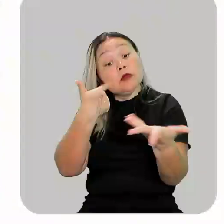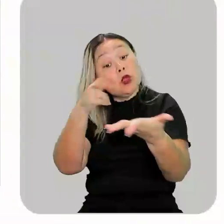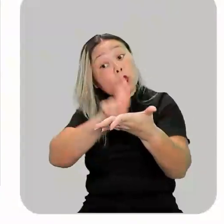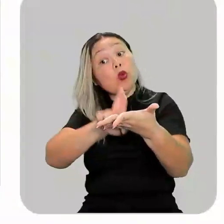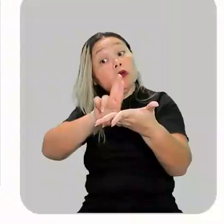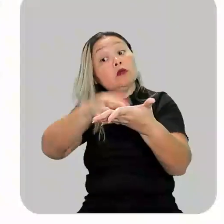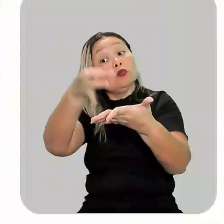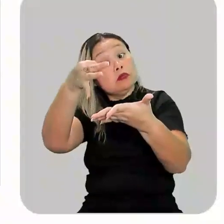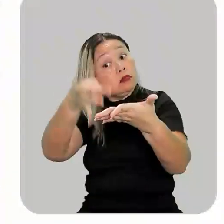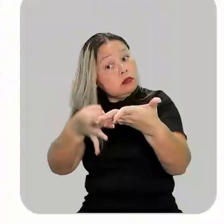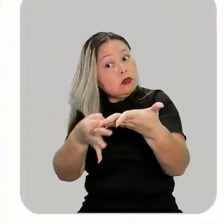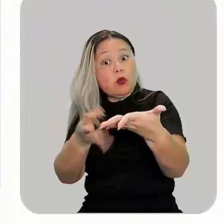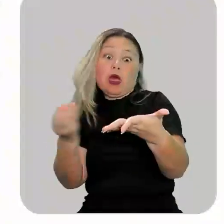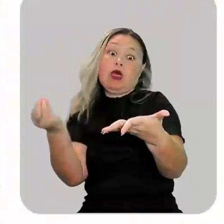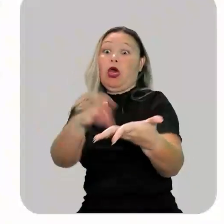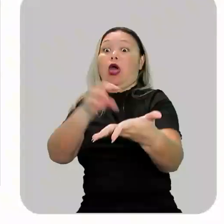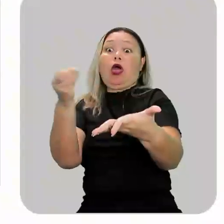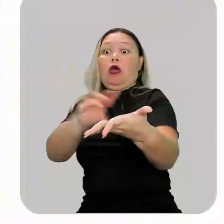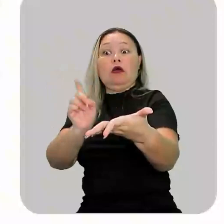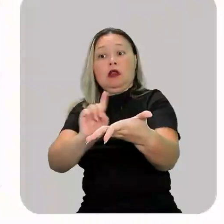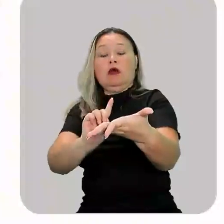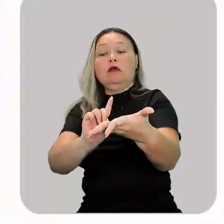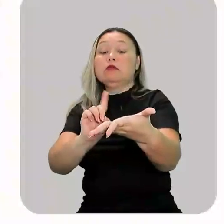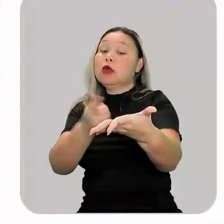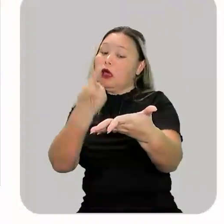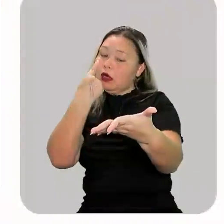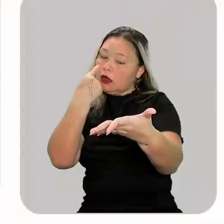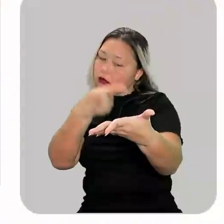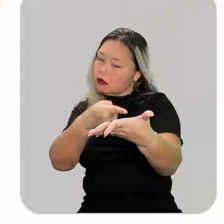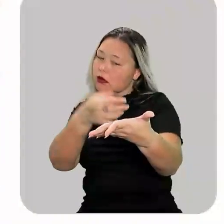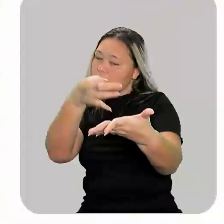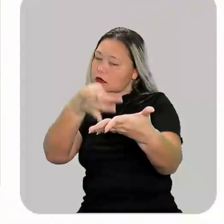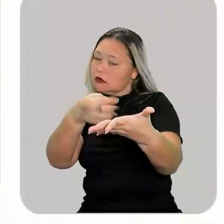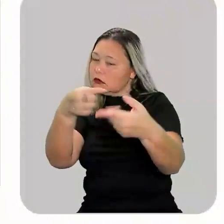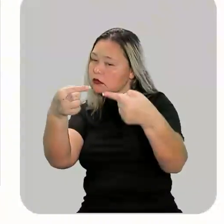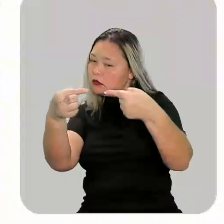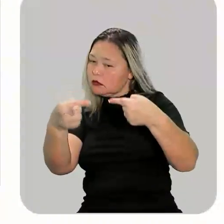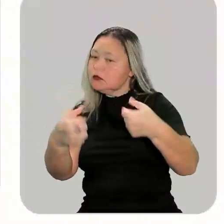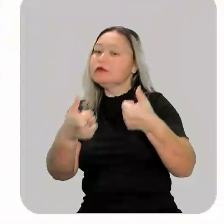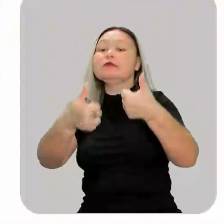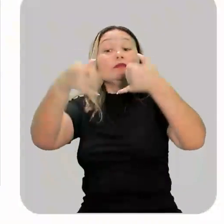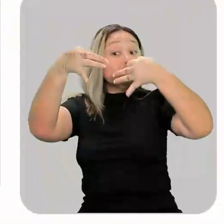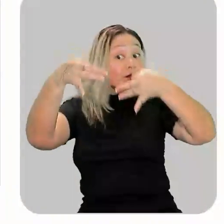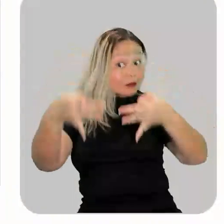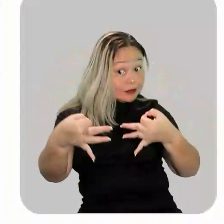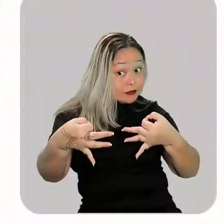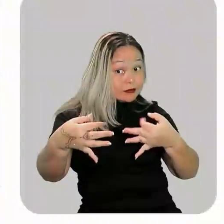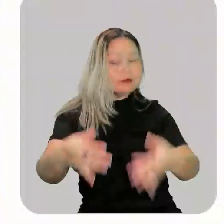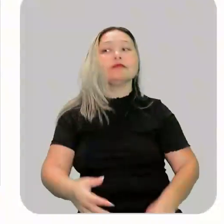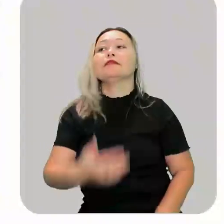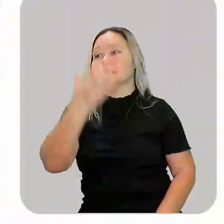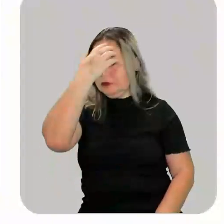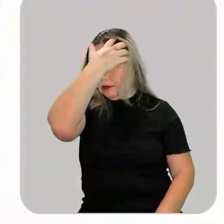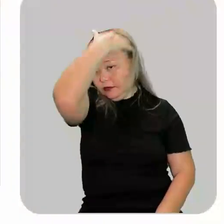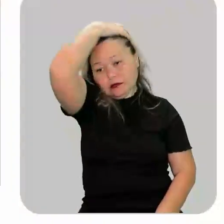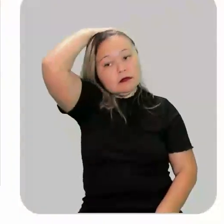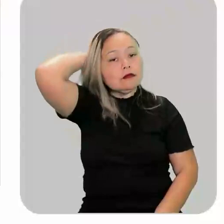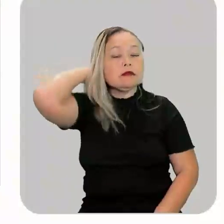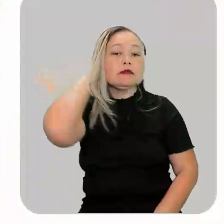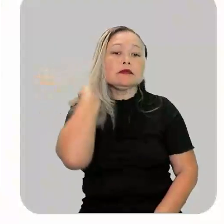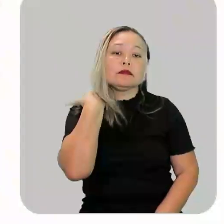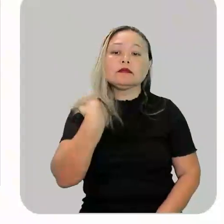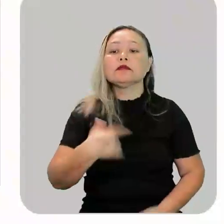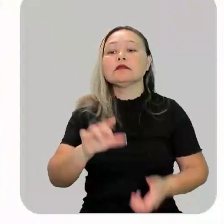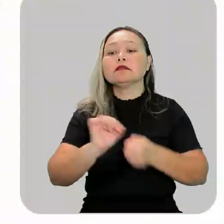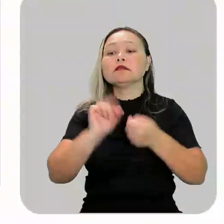correta também, né? Não é simplesmente jogando ali, mas tem que trabalhar direitinho com as grandezas, tá certo? Vamos então além, vamos lá, agora